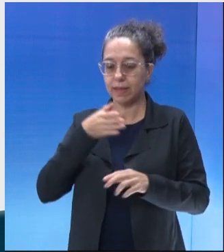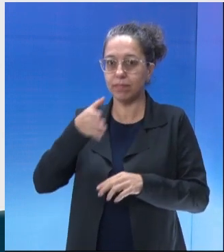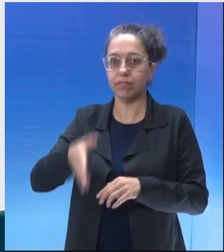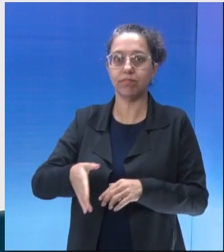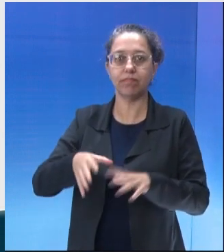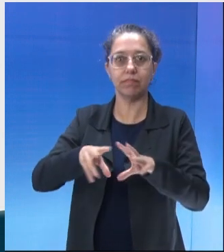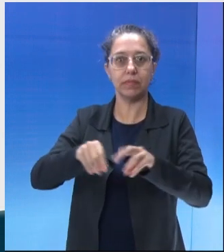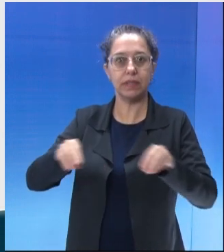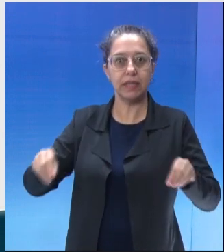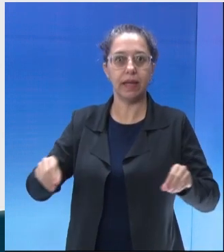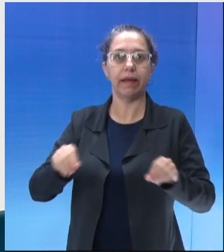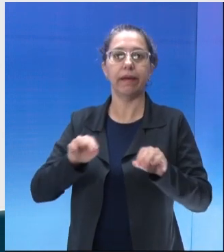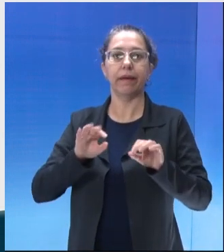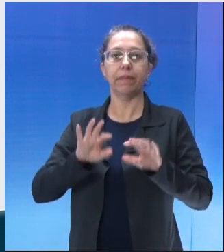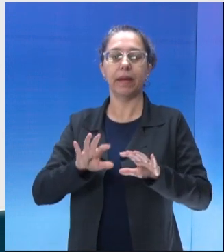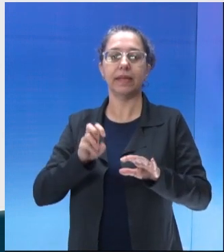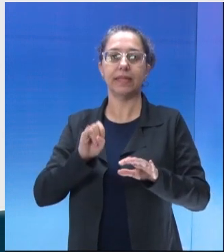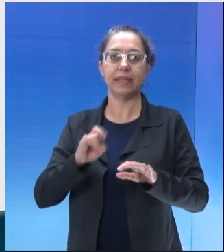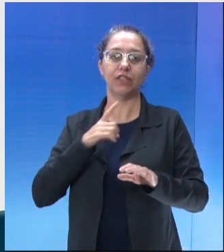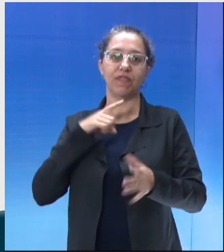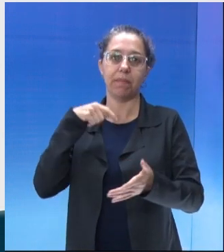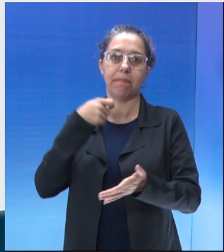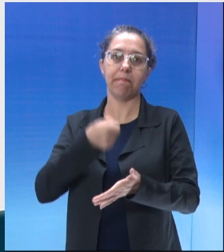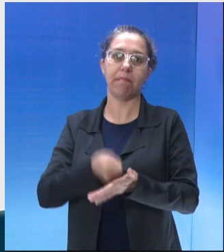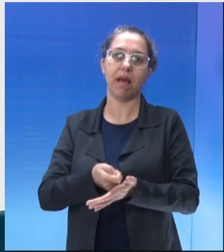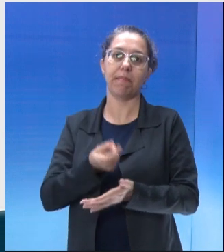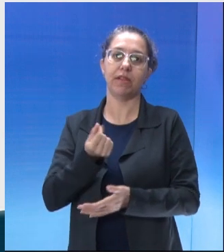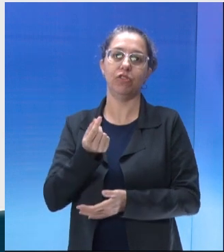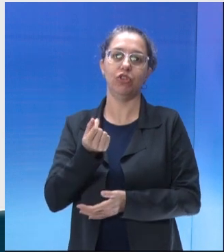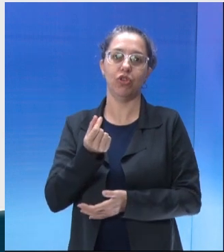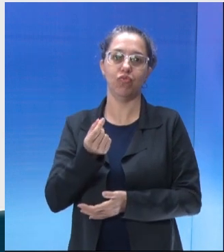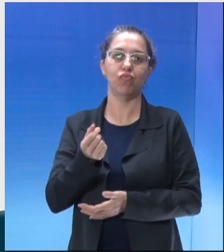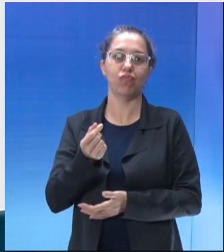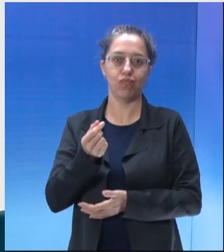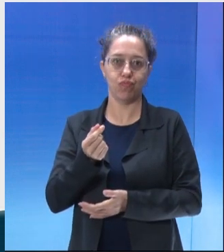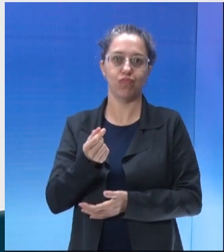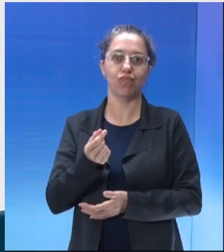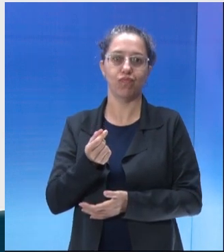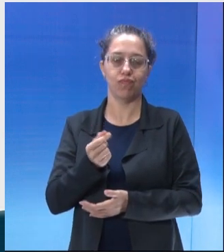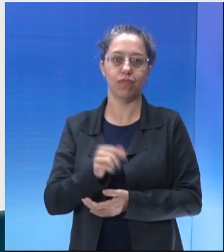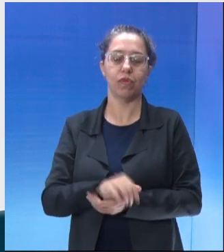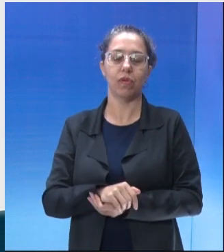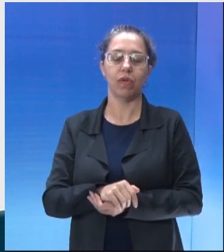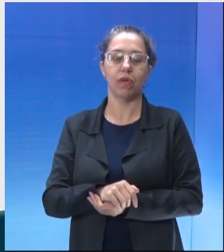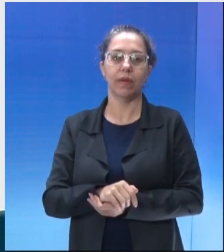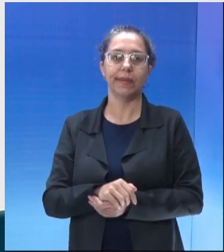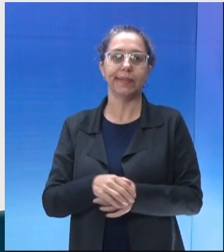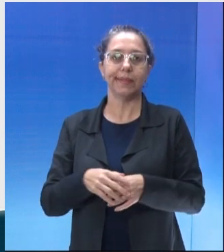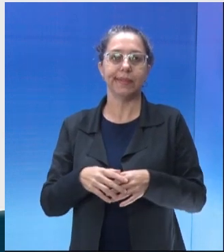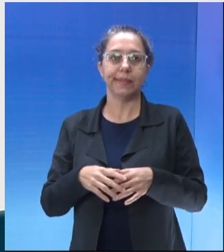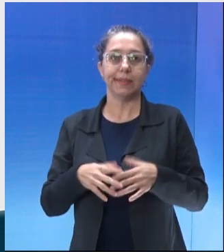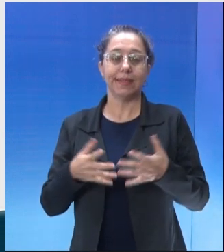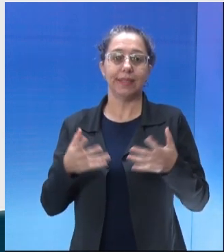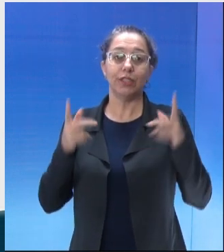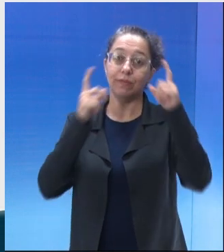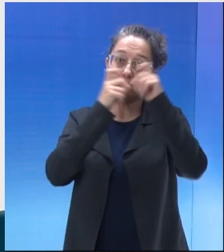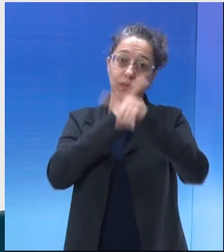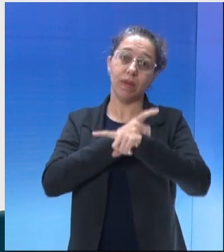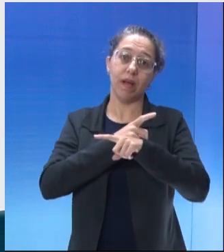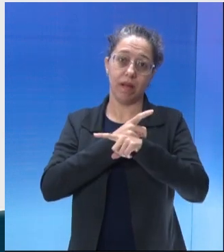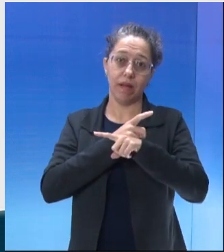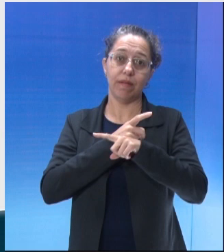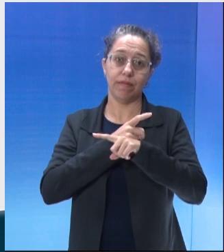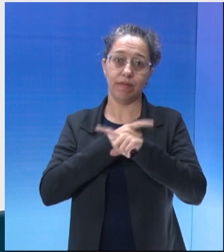por meio da compra com pagamento em dinheiro. Isso limitava ou mesmo